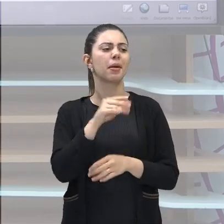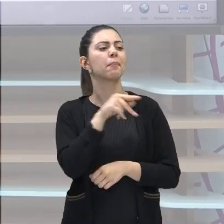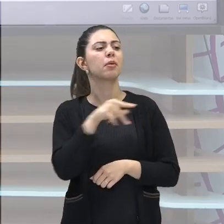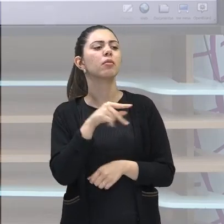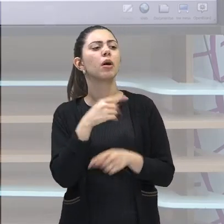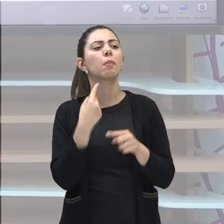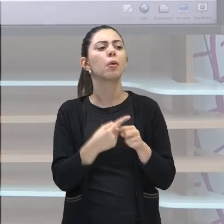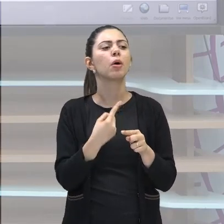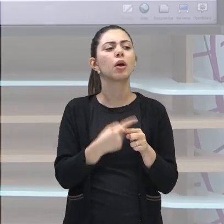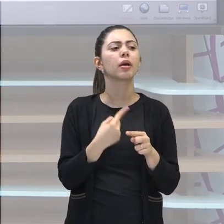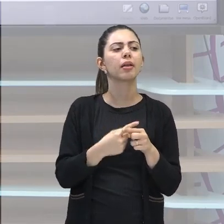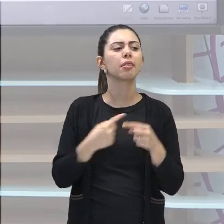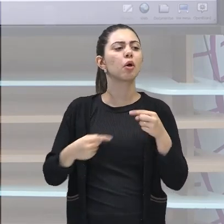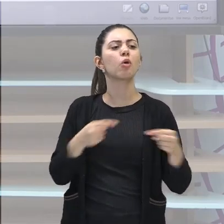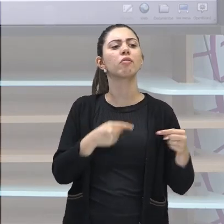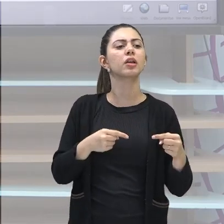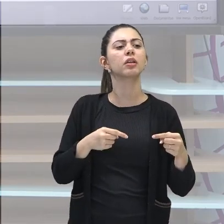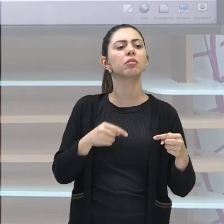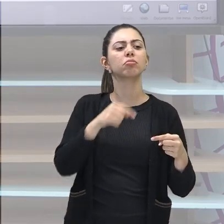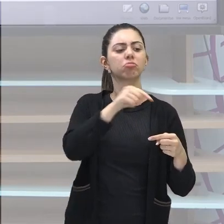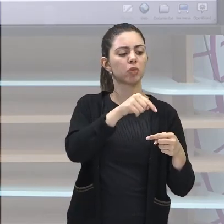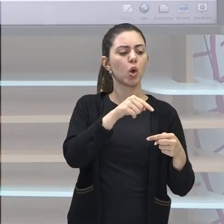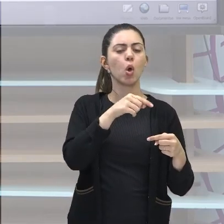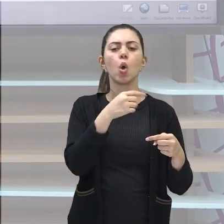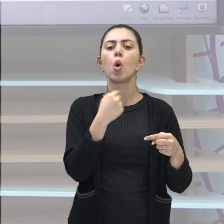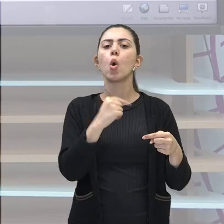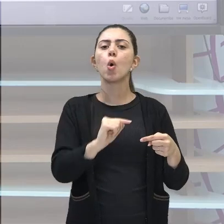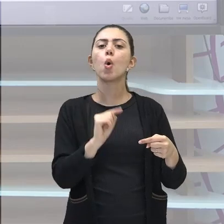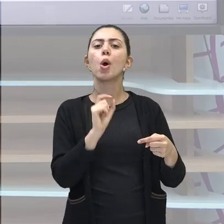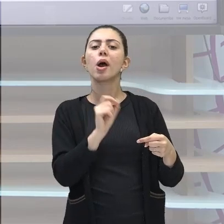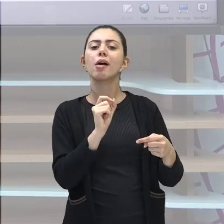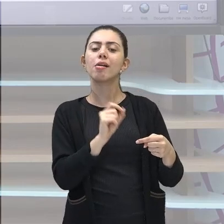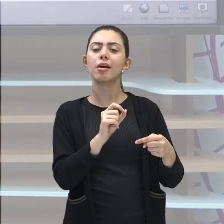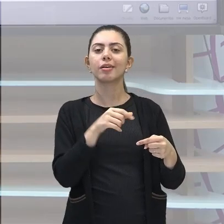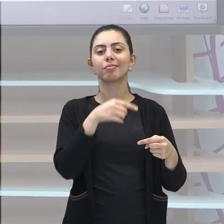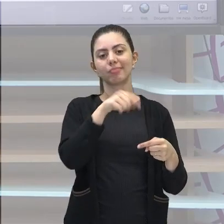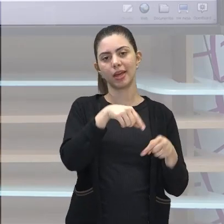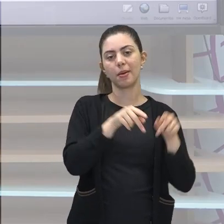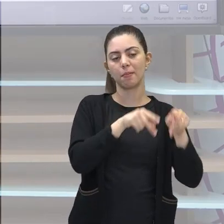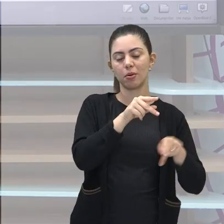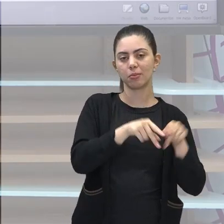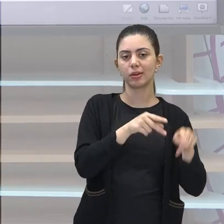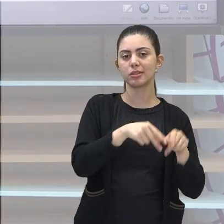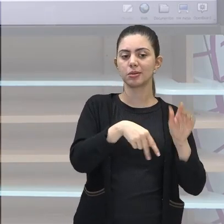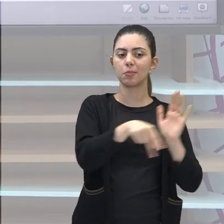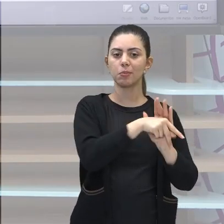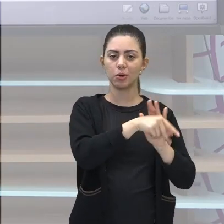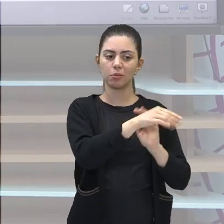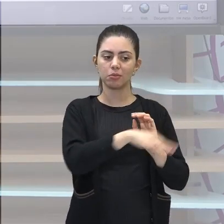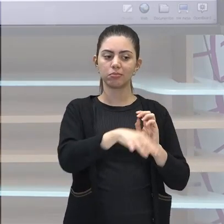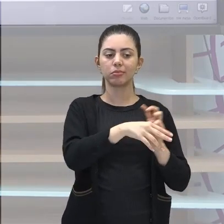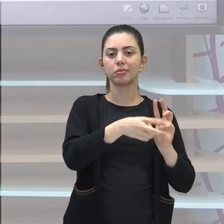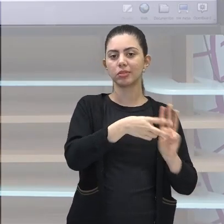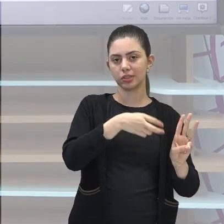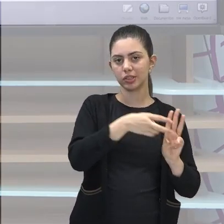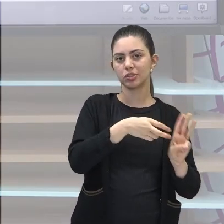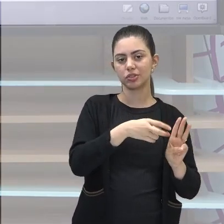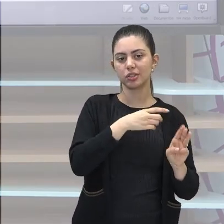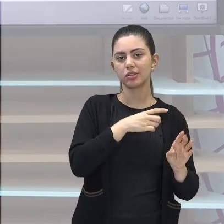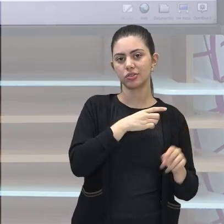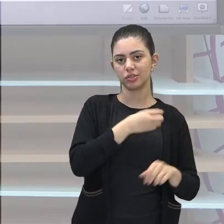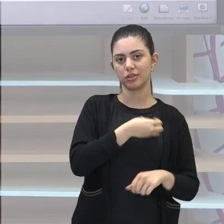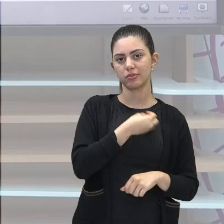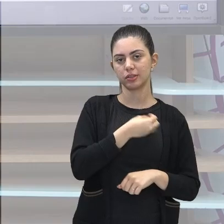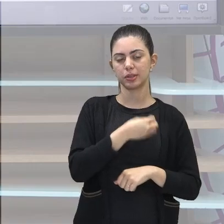conflito com quem? Principalmente com os povos originários, com os povos indígenas que lá